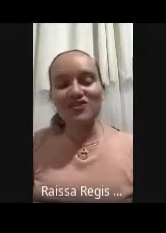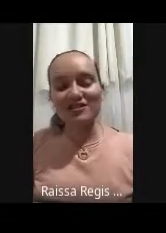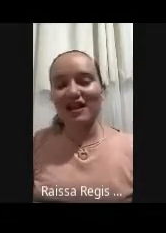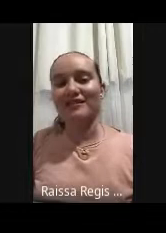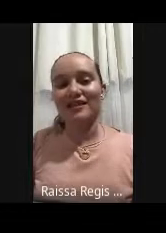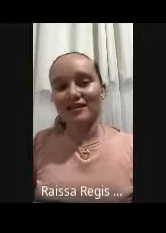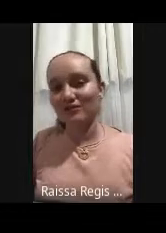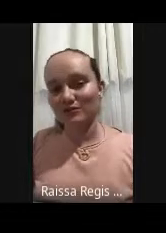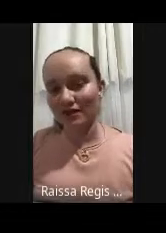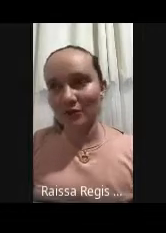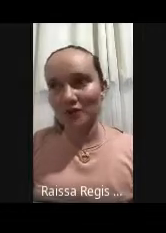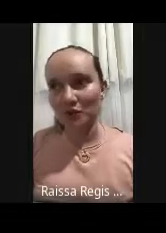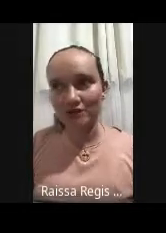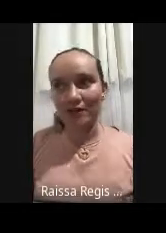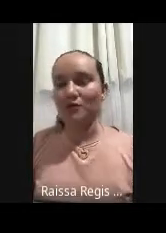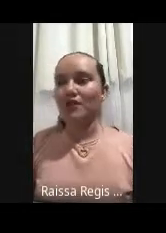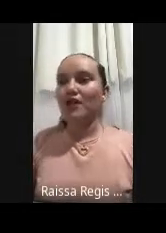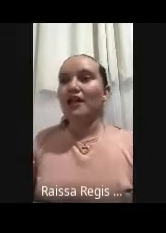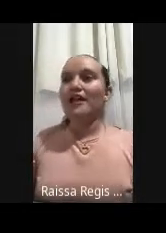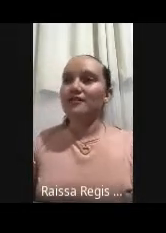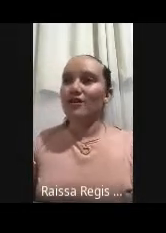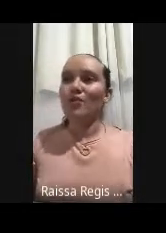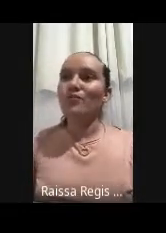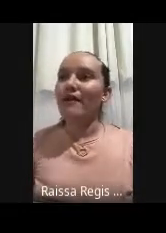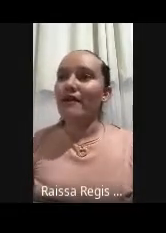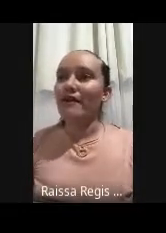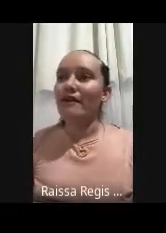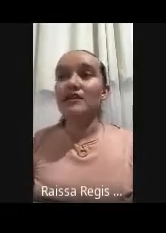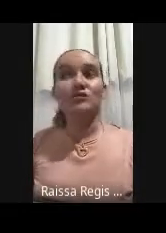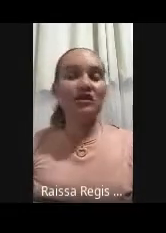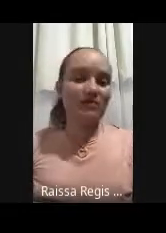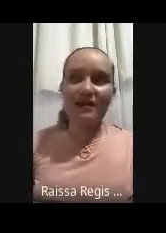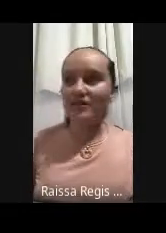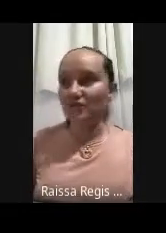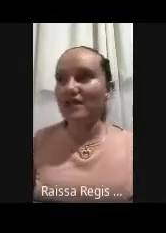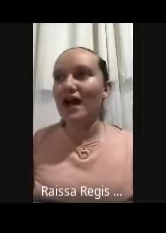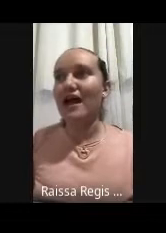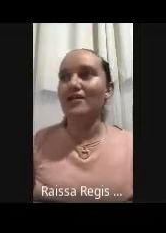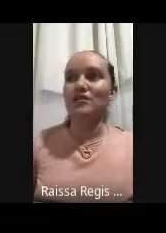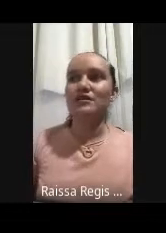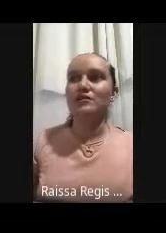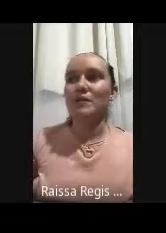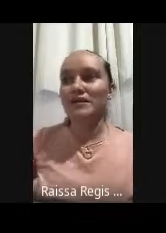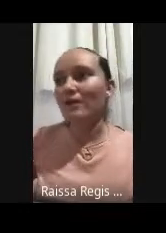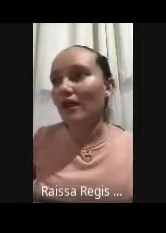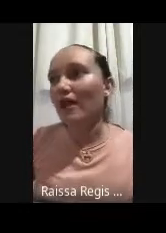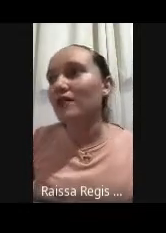Libras registrada, né, no sign write, por exemplo. Então, estimula também a criatividade,